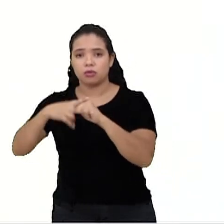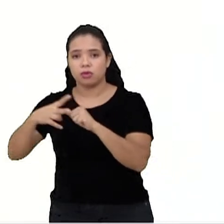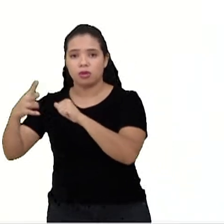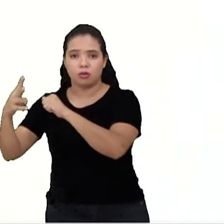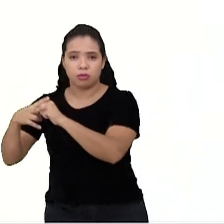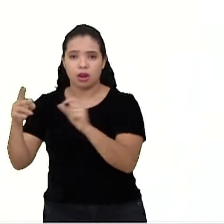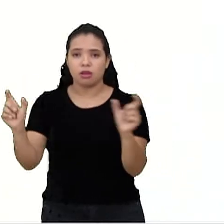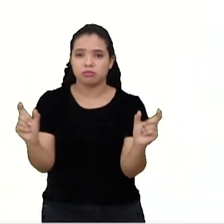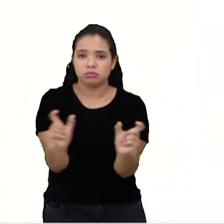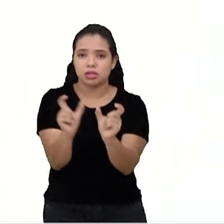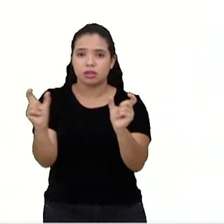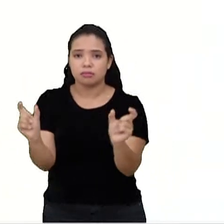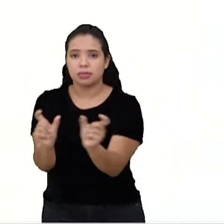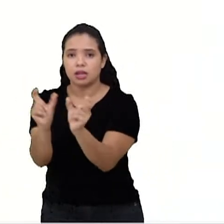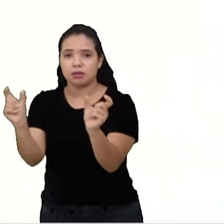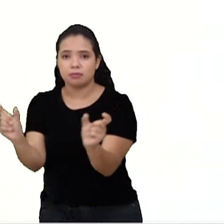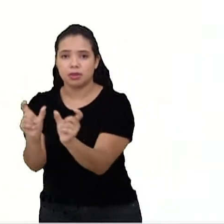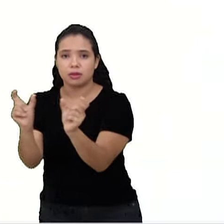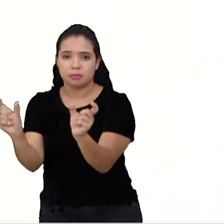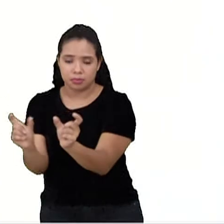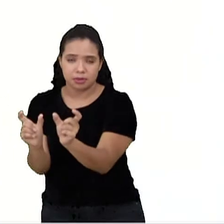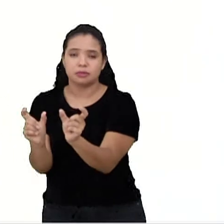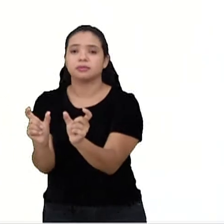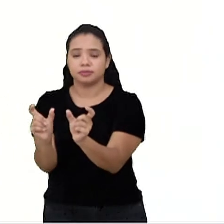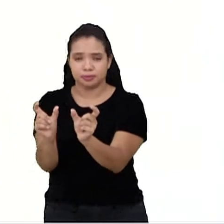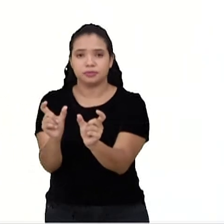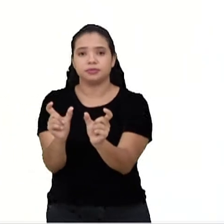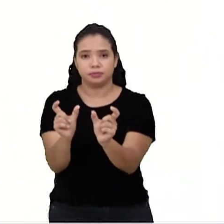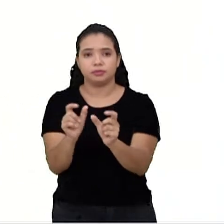por duas ou mais locuções,